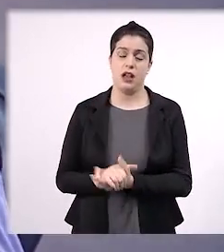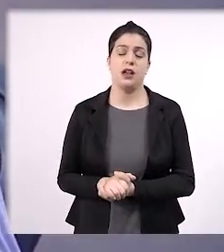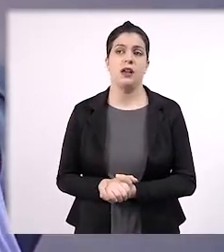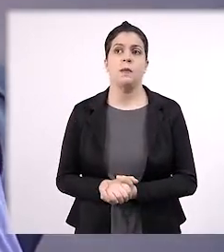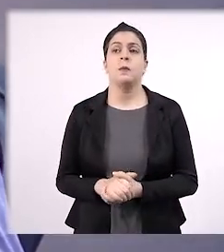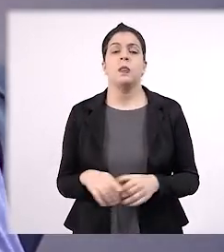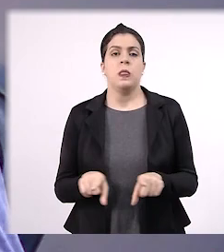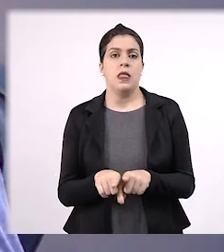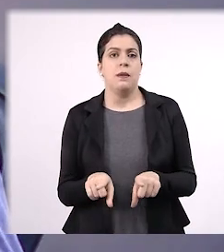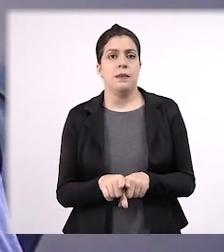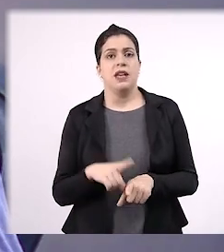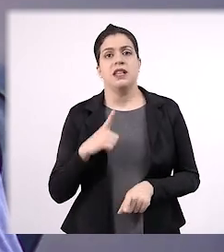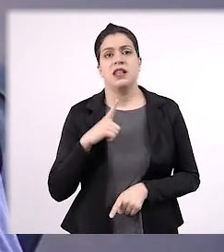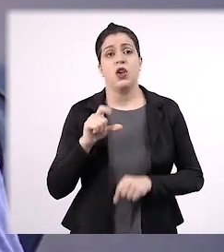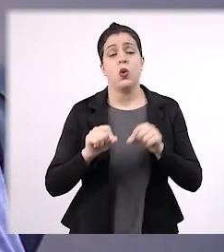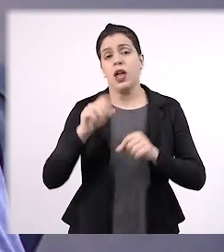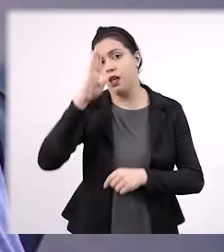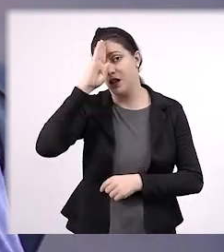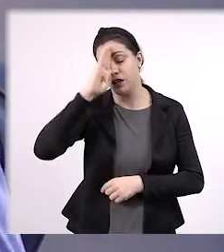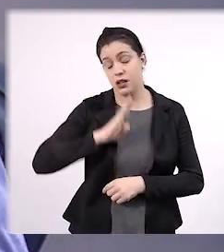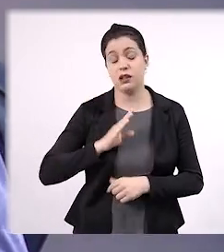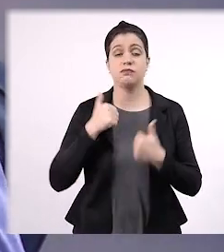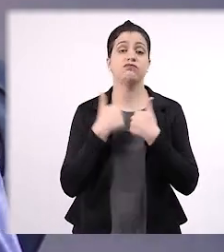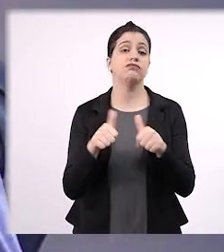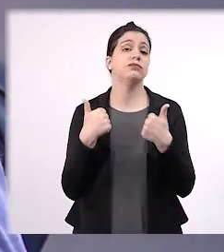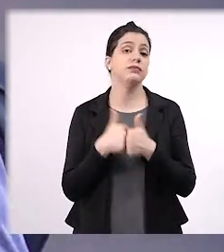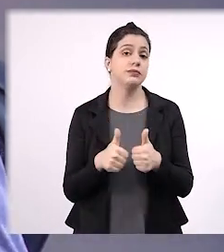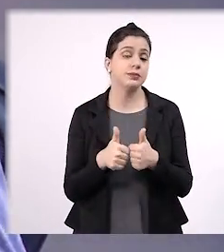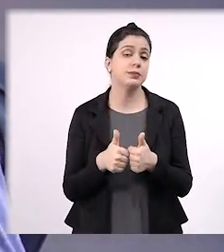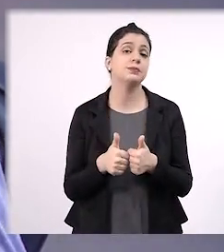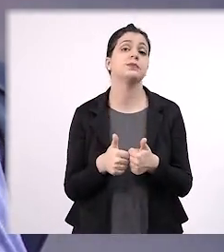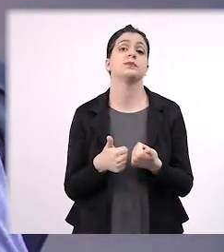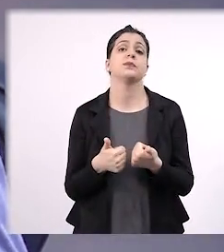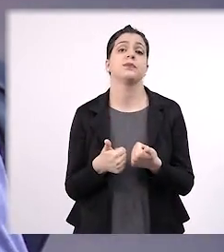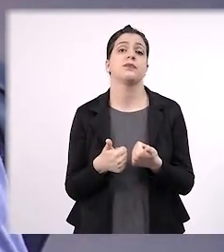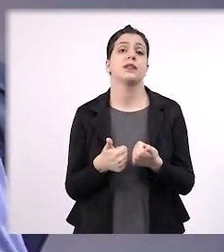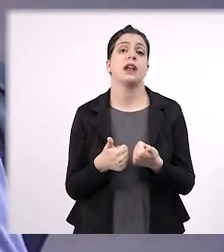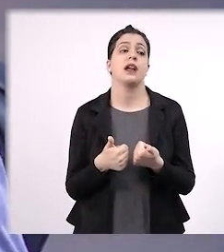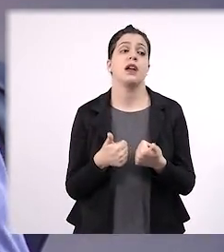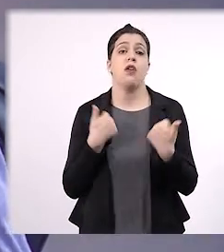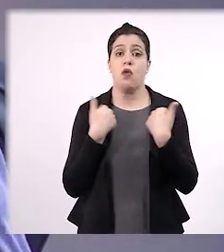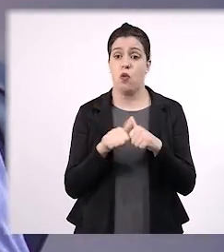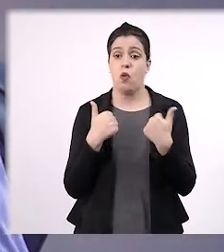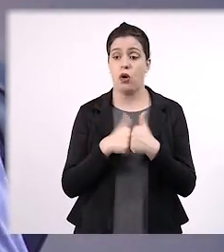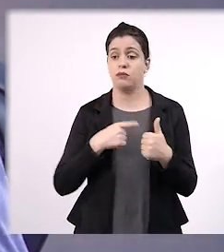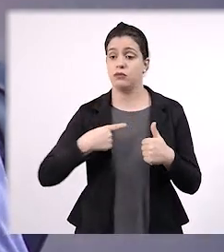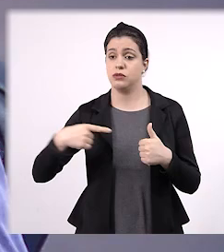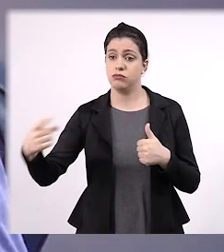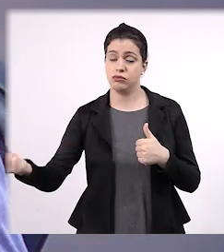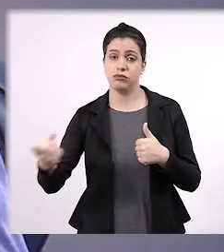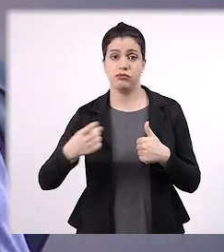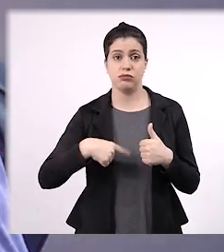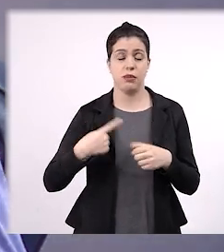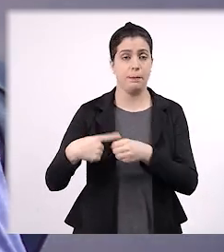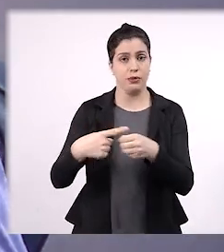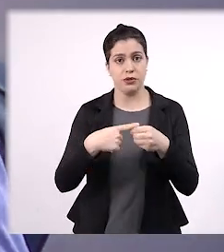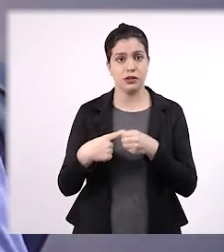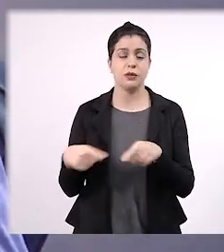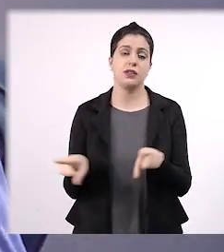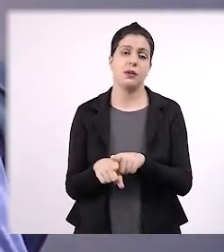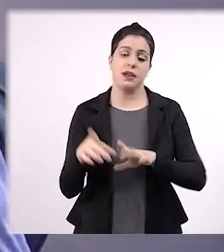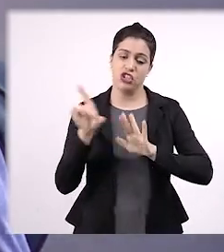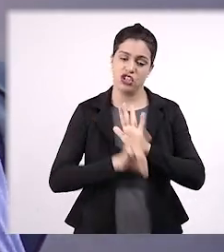constitucional, a questão da gratuidade do transporte público municipal. Existe a questão do direito